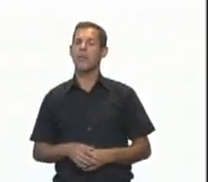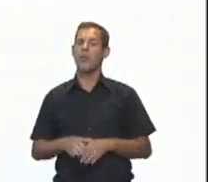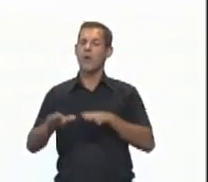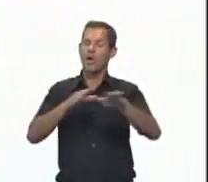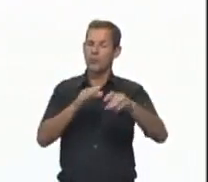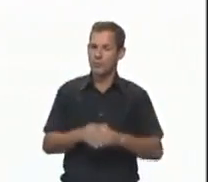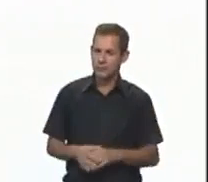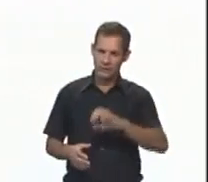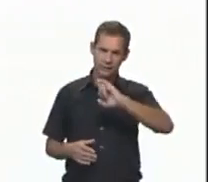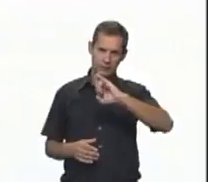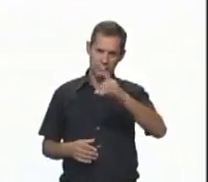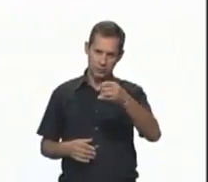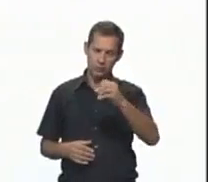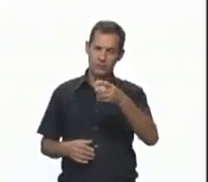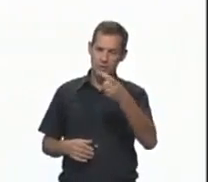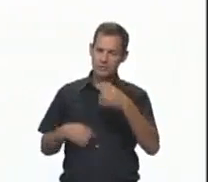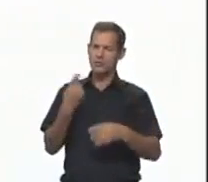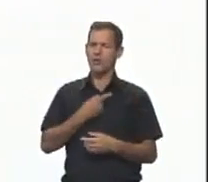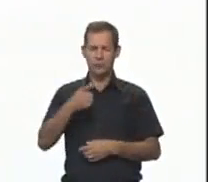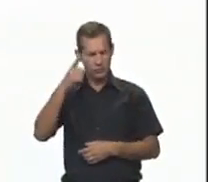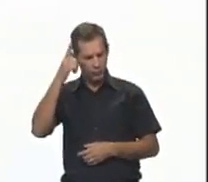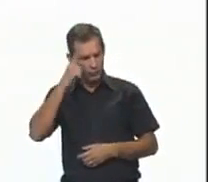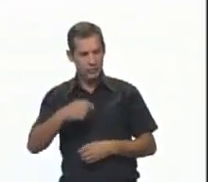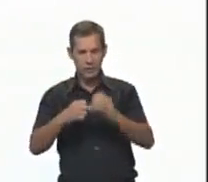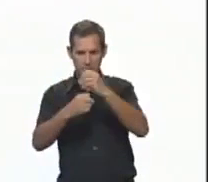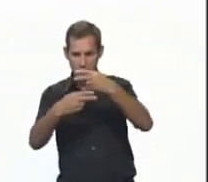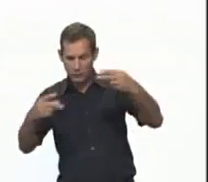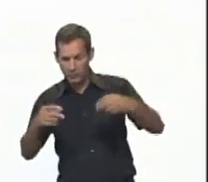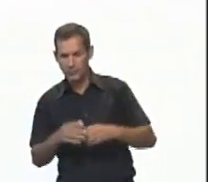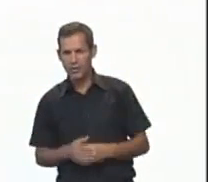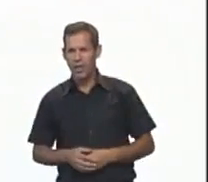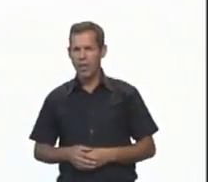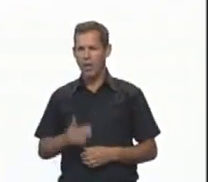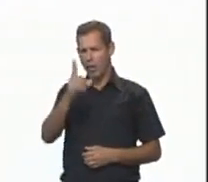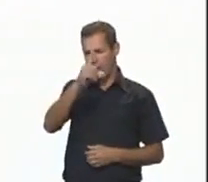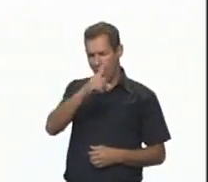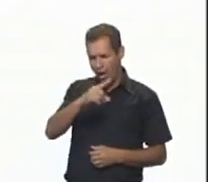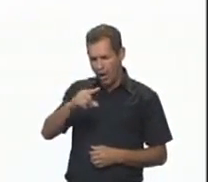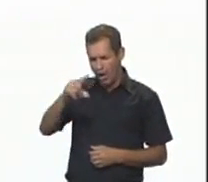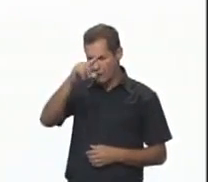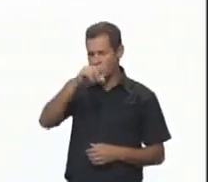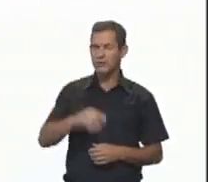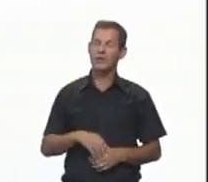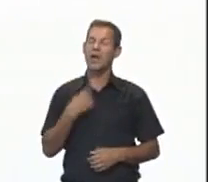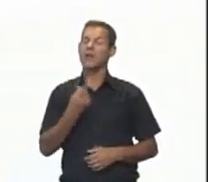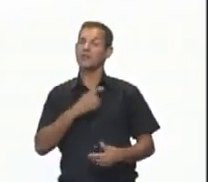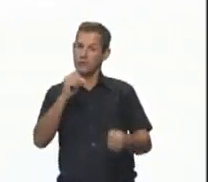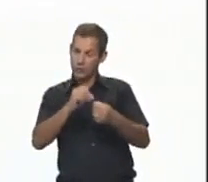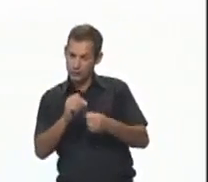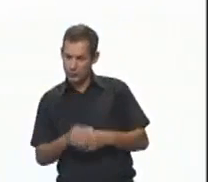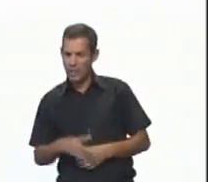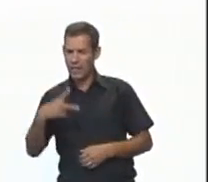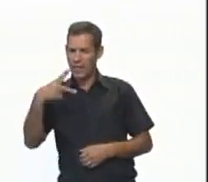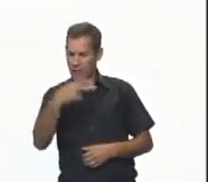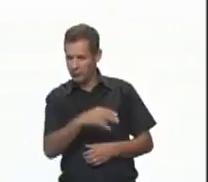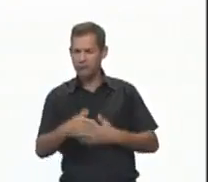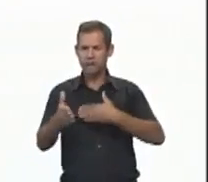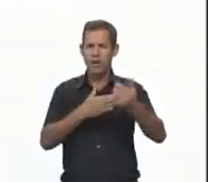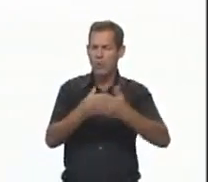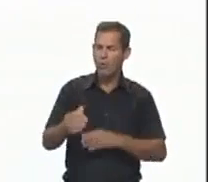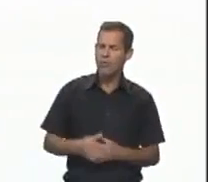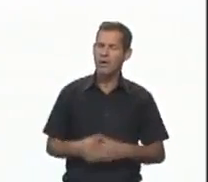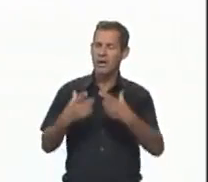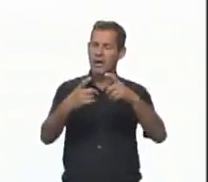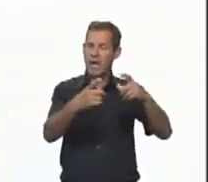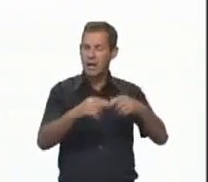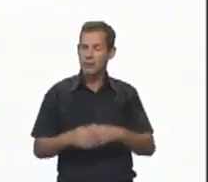em torno do eixo x. Nós vamos obter um objeto de formato arredondado. E se a gente realiza um corte em qualquer